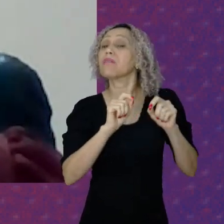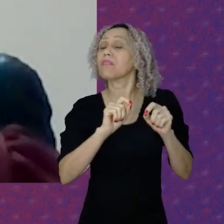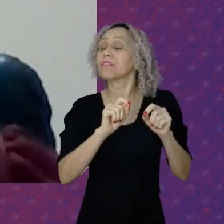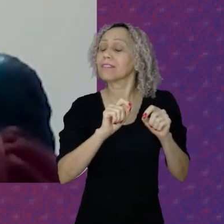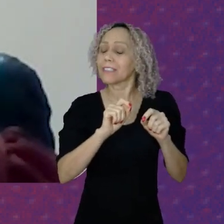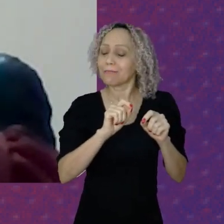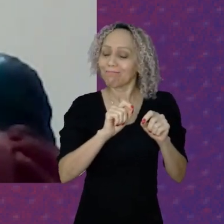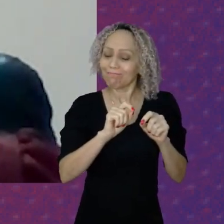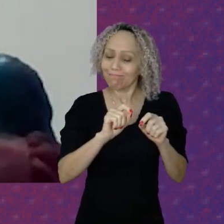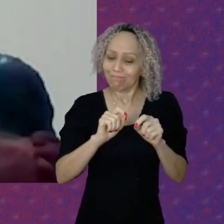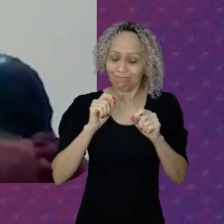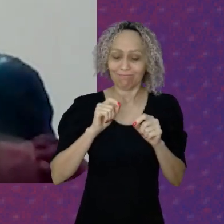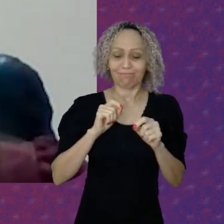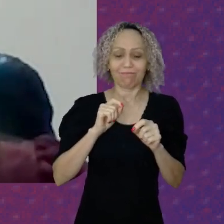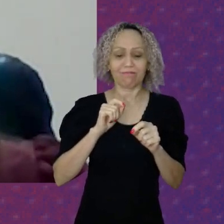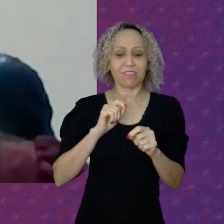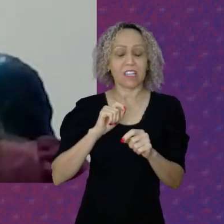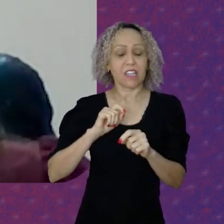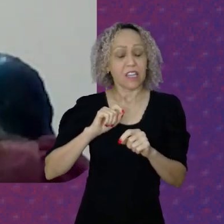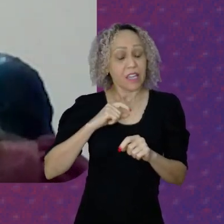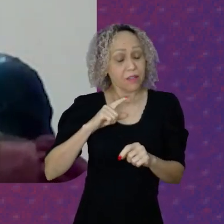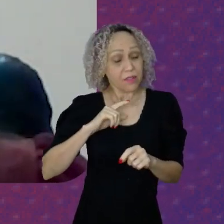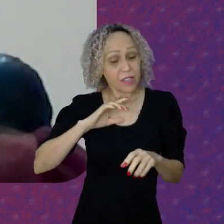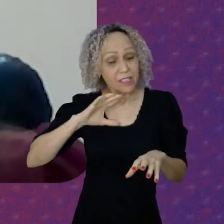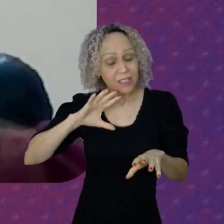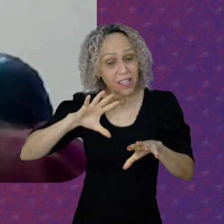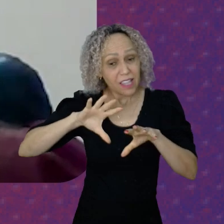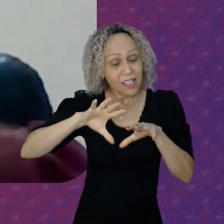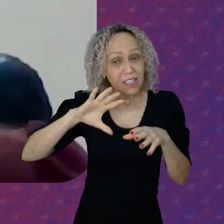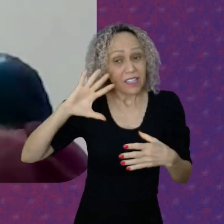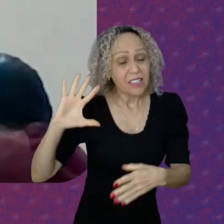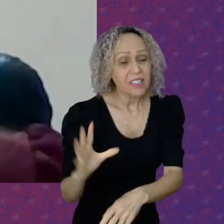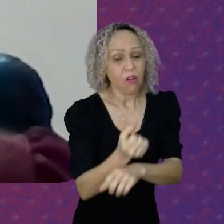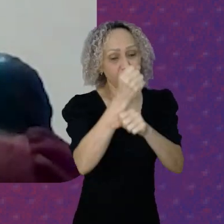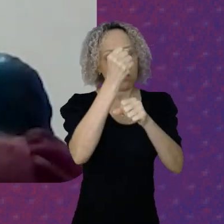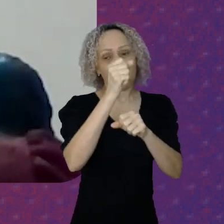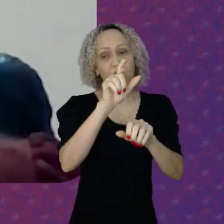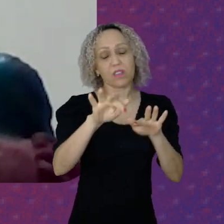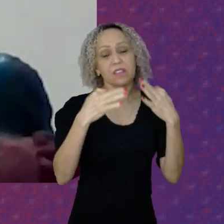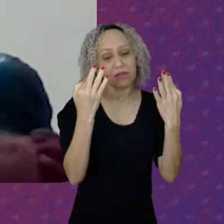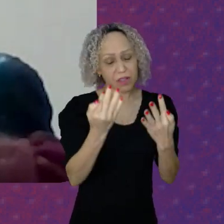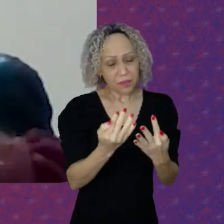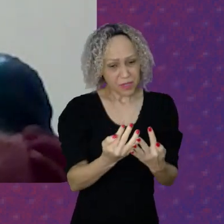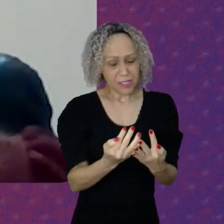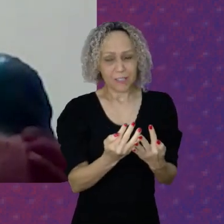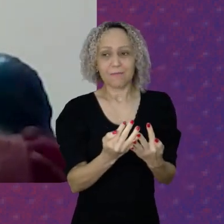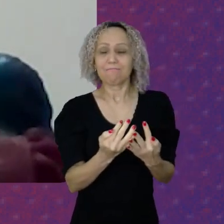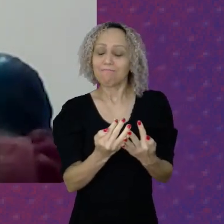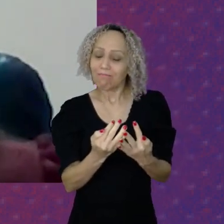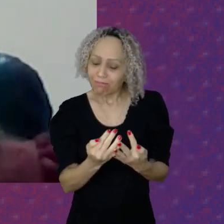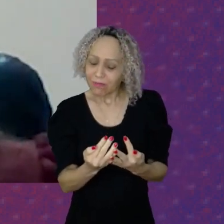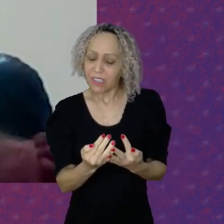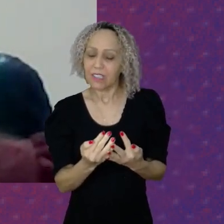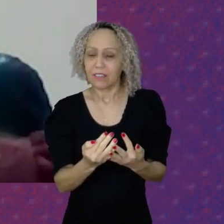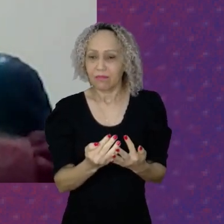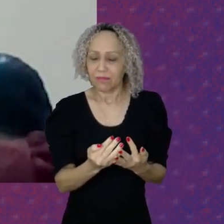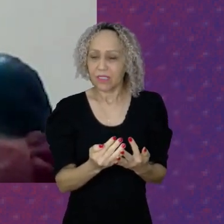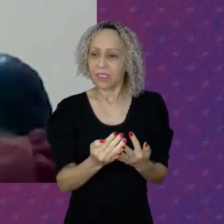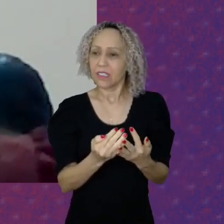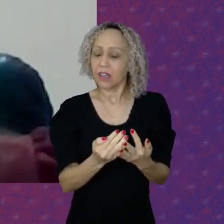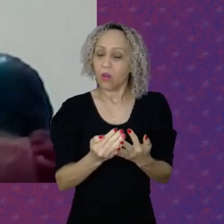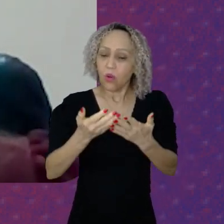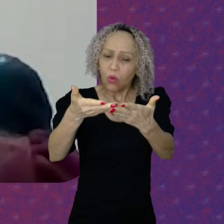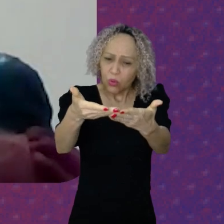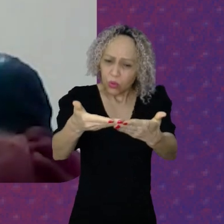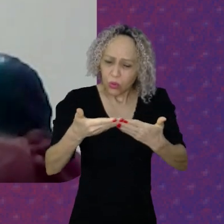veio dando um suporte extremamente importante nessas famílias. Então, é diante desse entendimento que